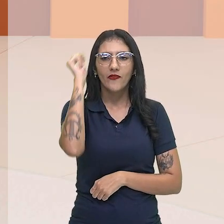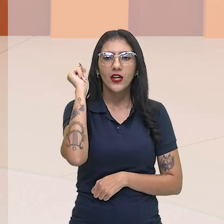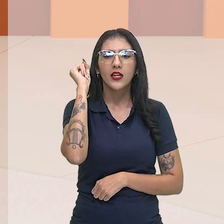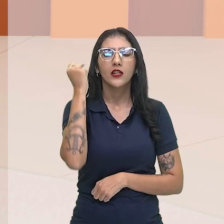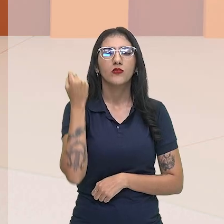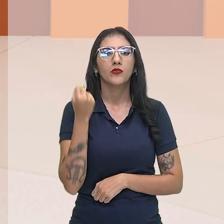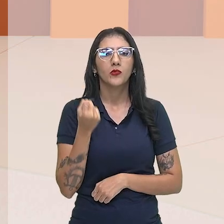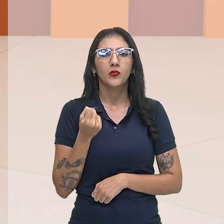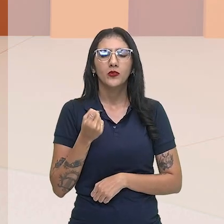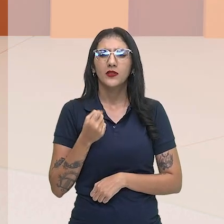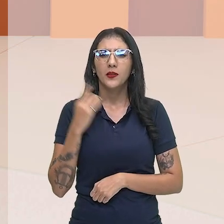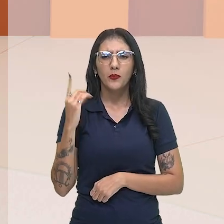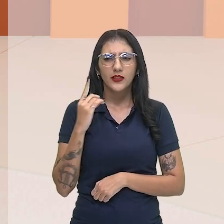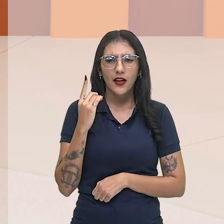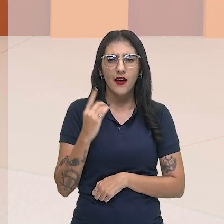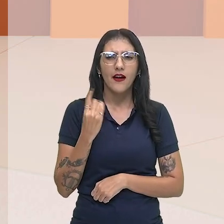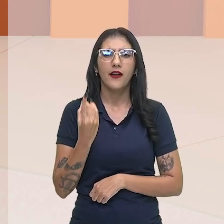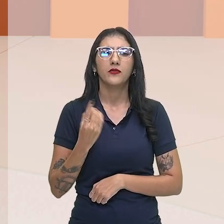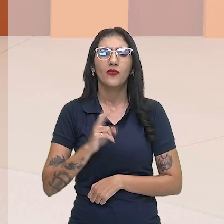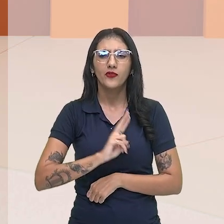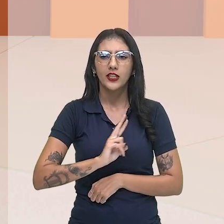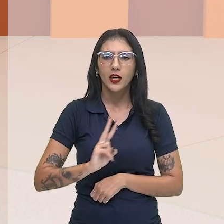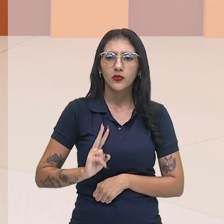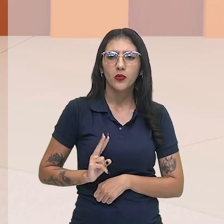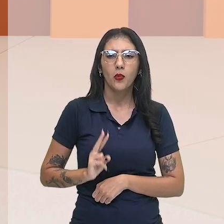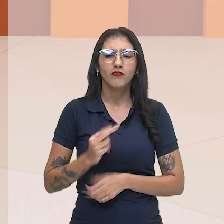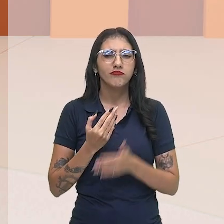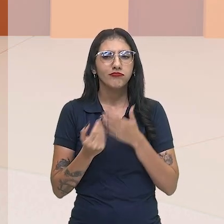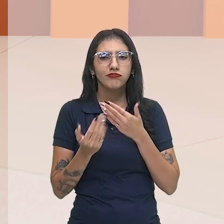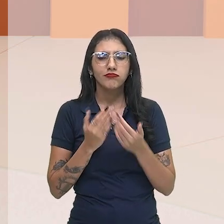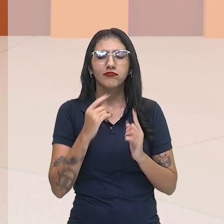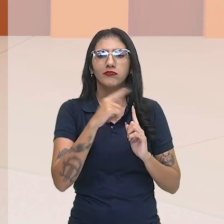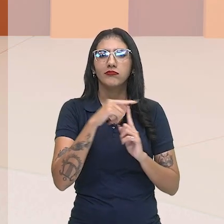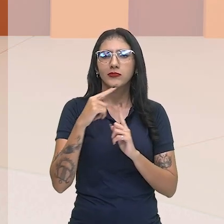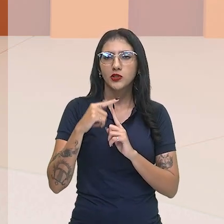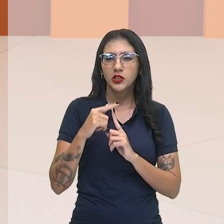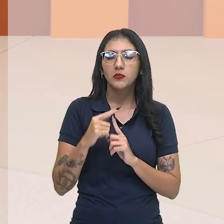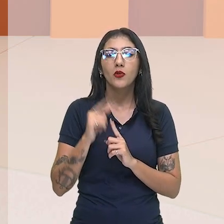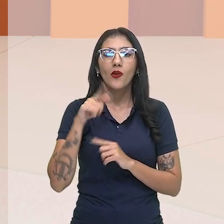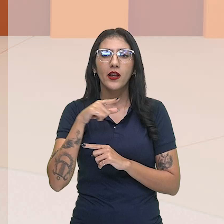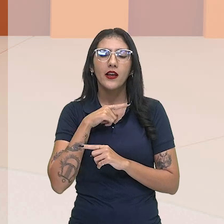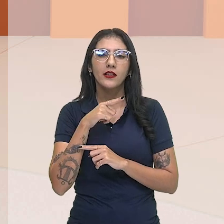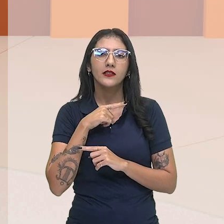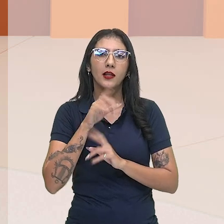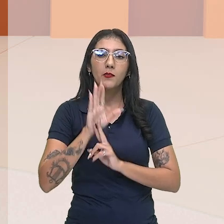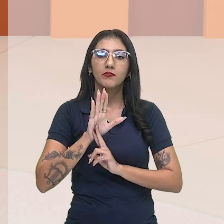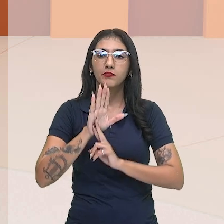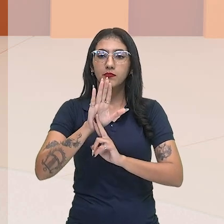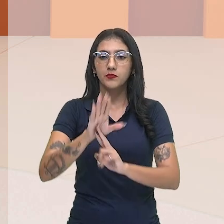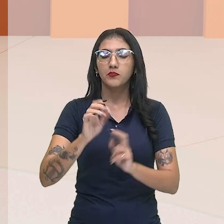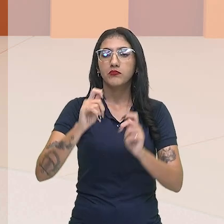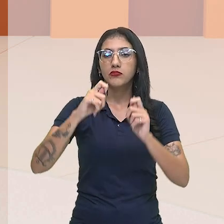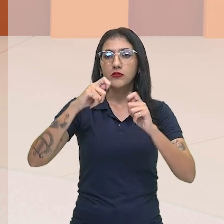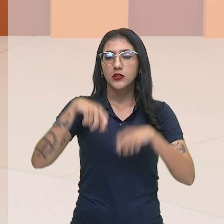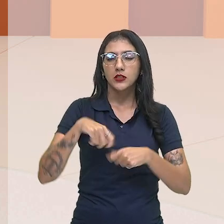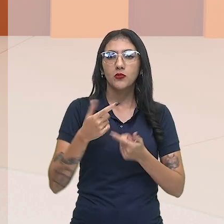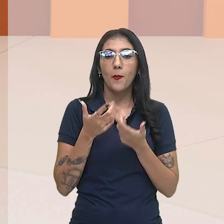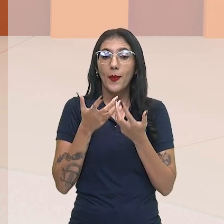presidente, deputado, vereador, senador, são lá postos para atender